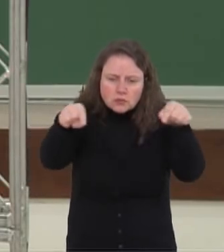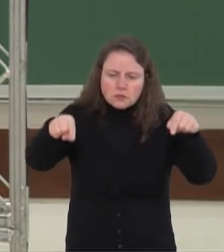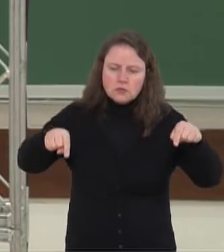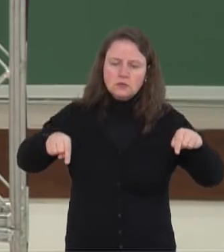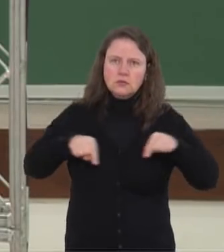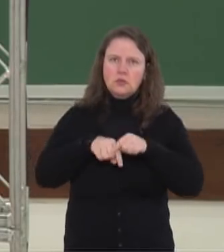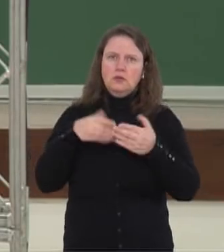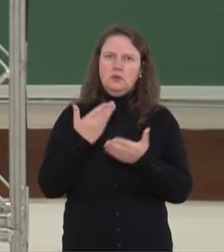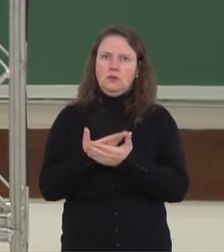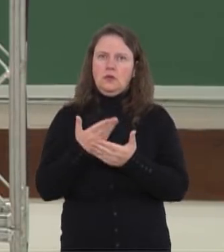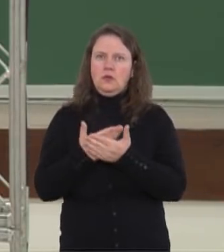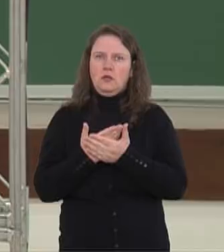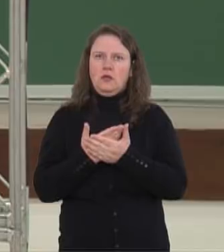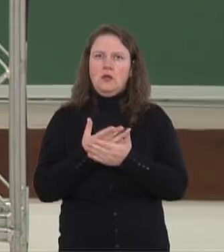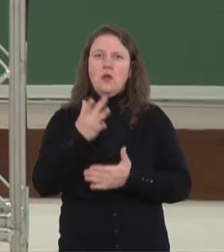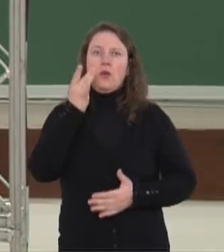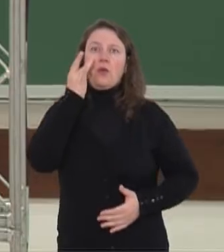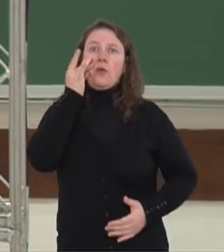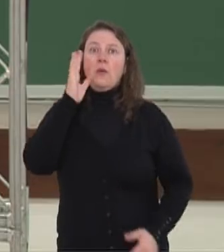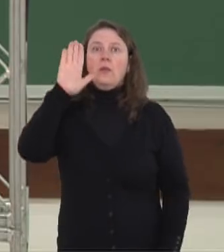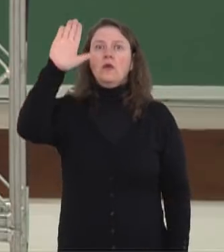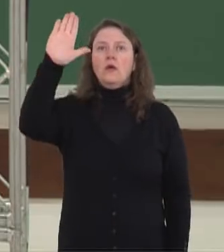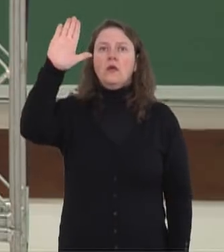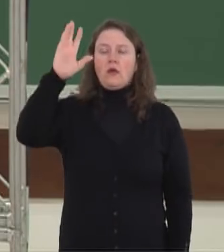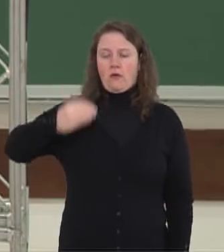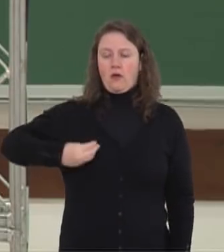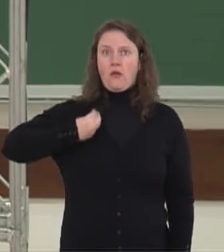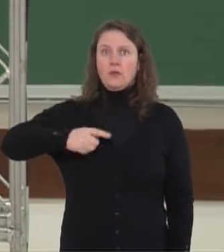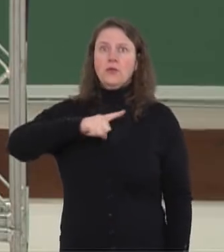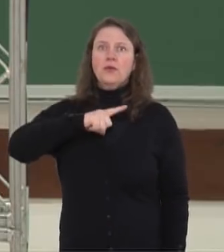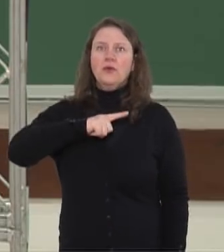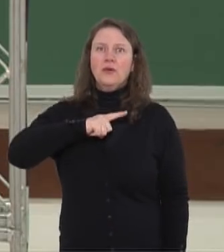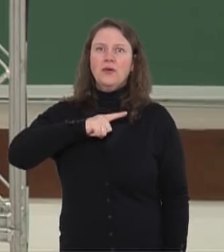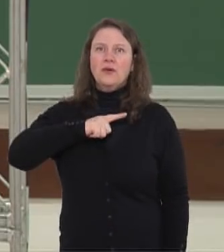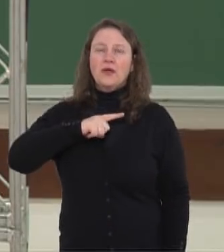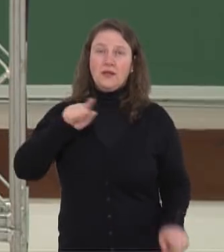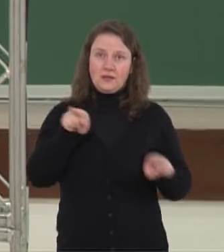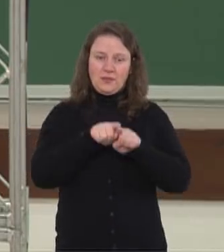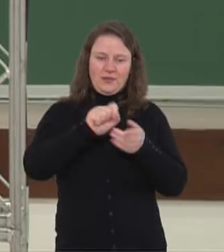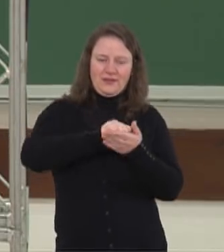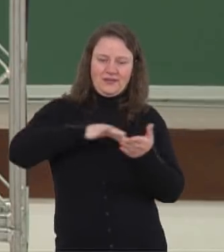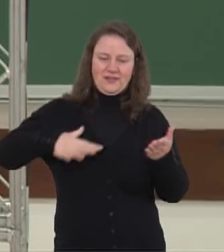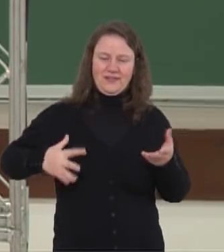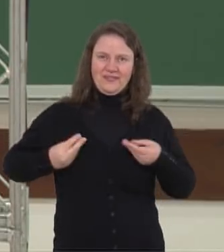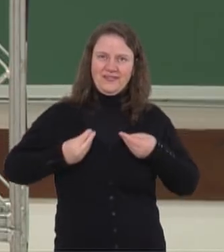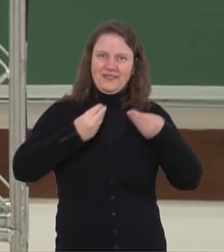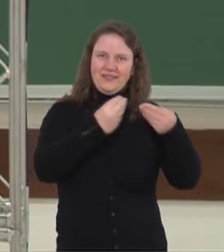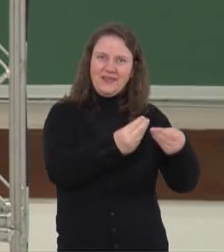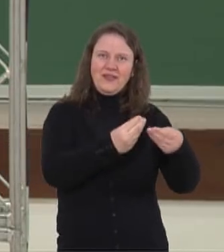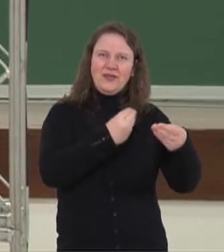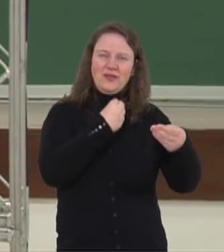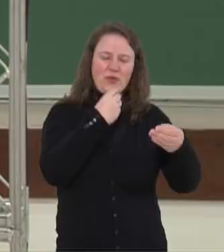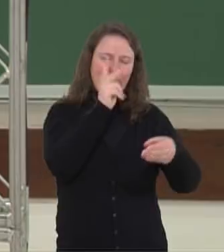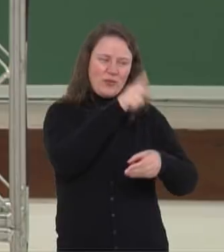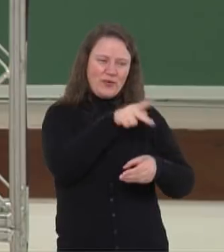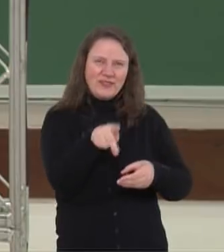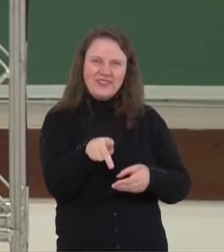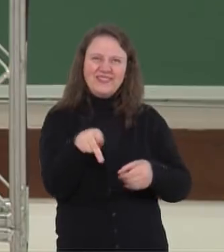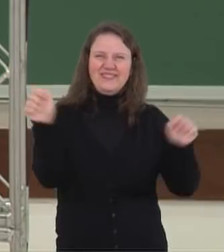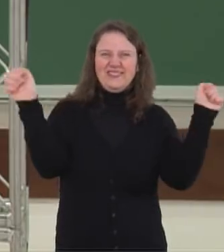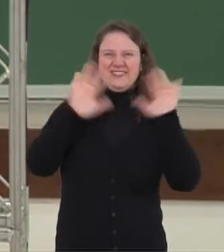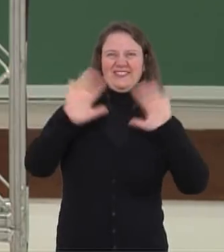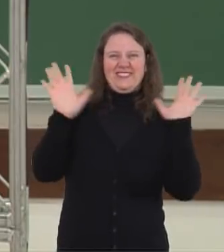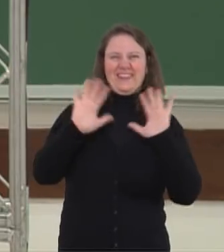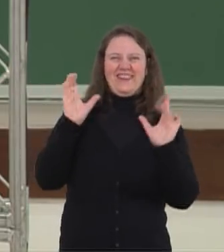sua presença e também realizar a sua atividade para encaminhar para o seu professor de sala de aula. Bye bye, see you